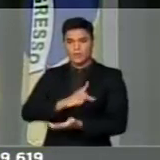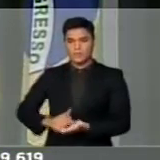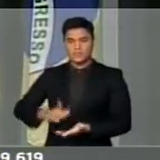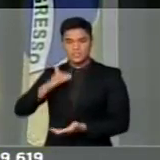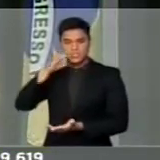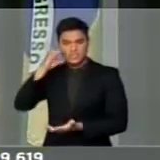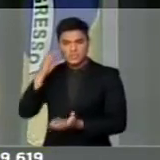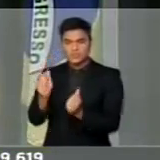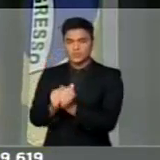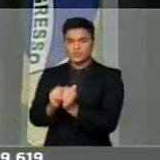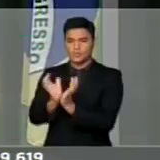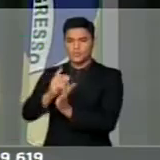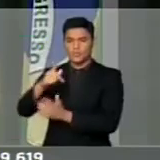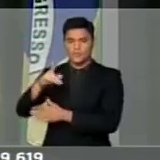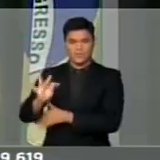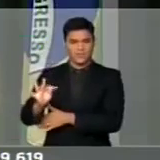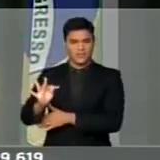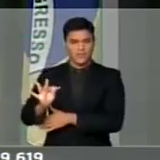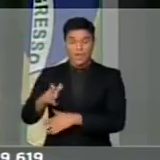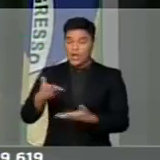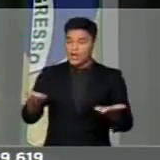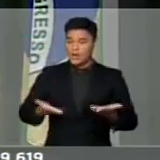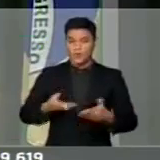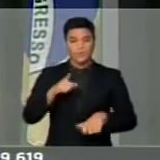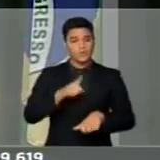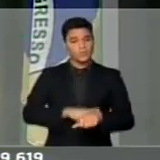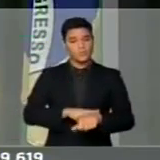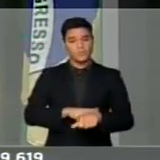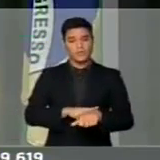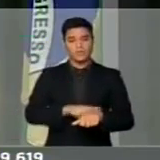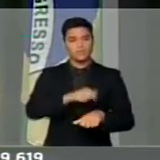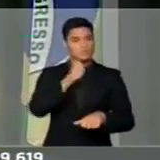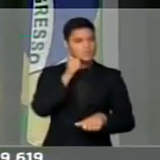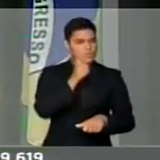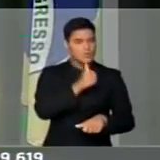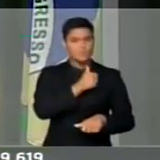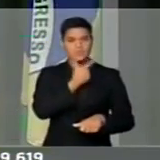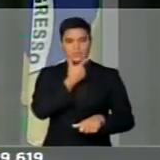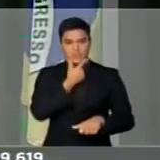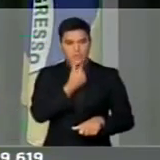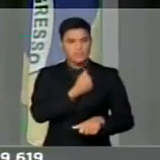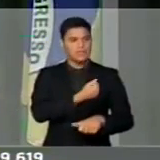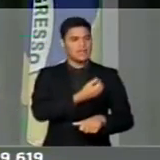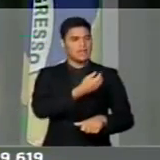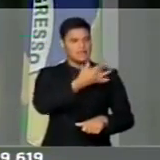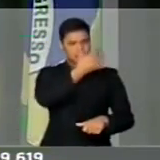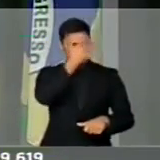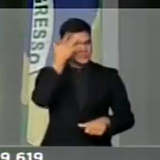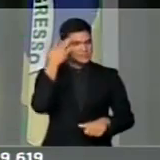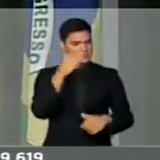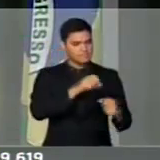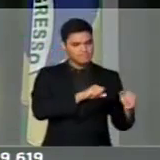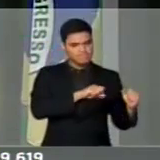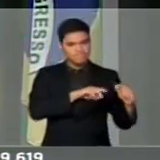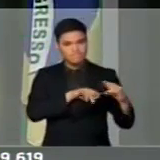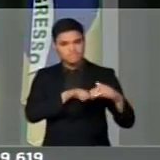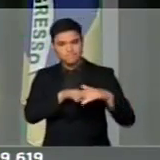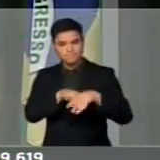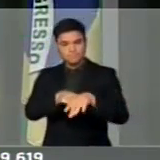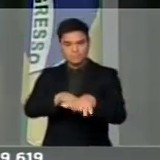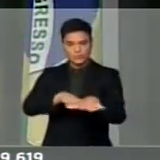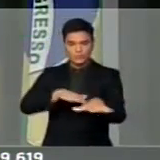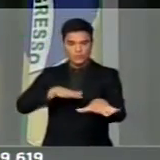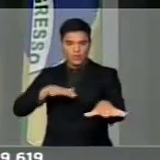no governo. É chegada a hora de homens e mulheres de bem desse país ir às ruas dia 13